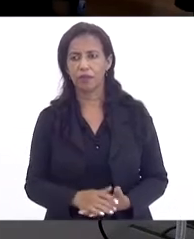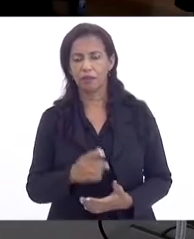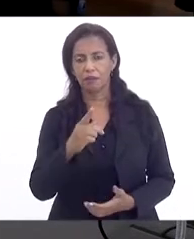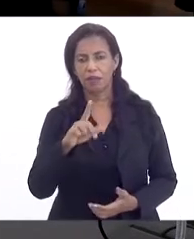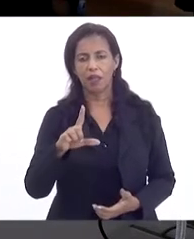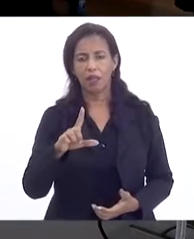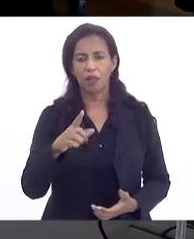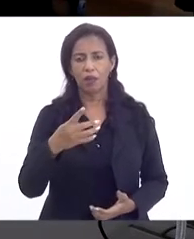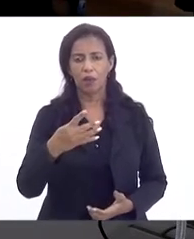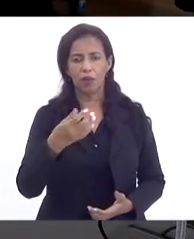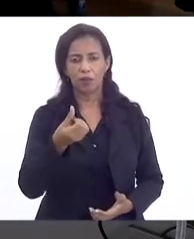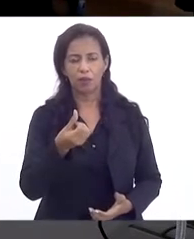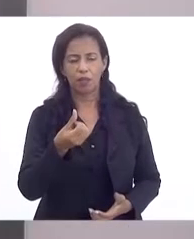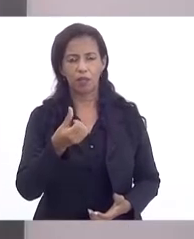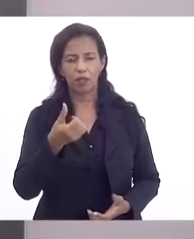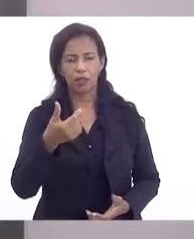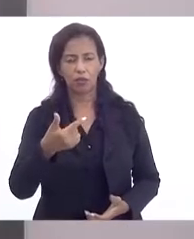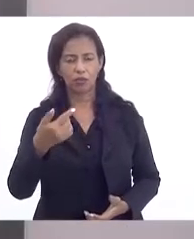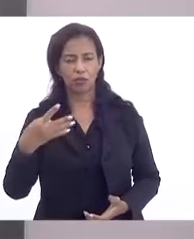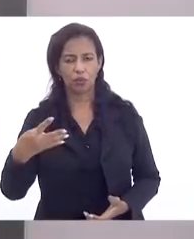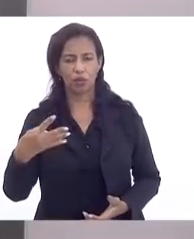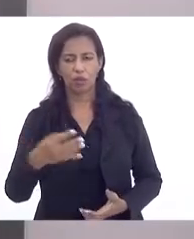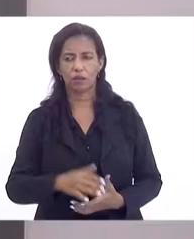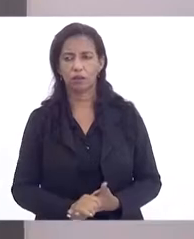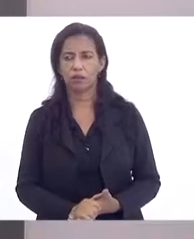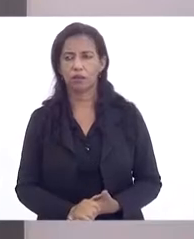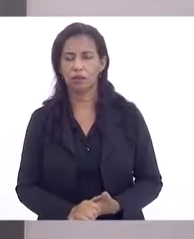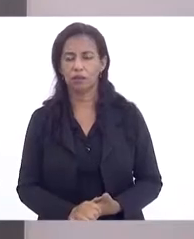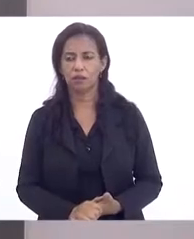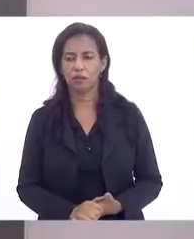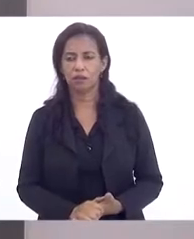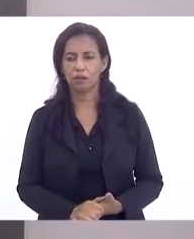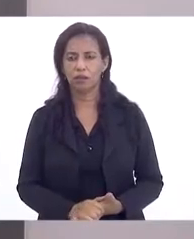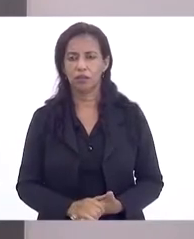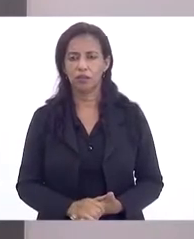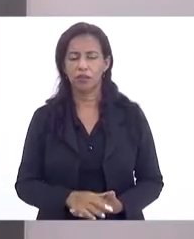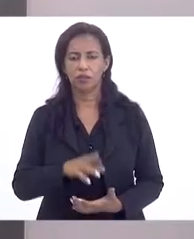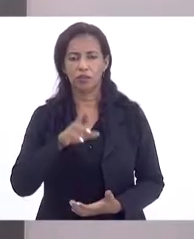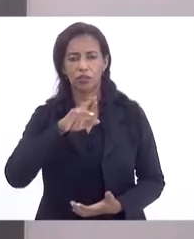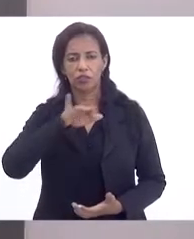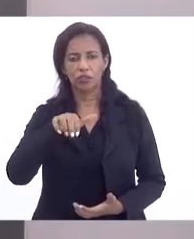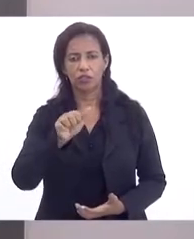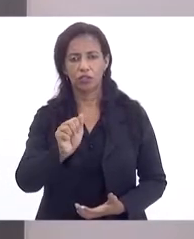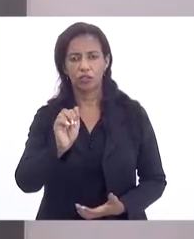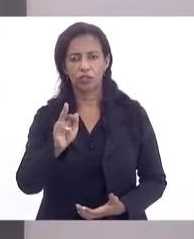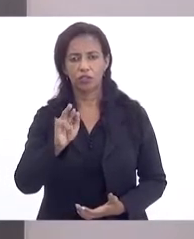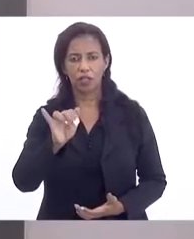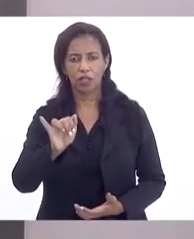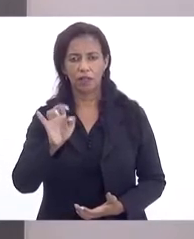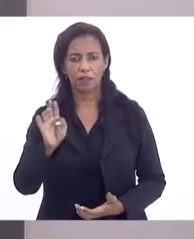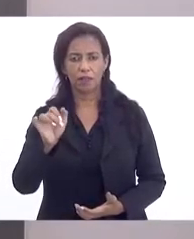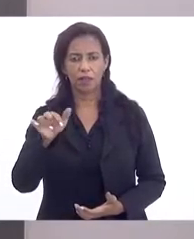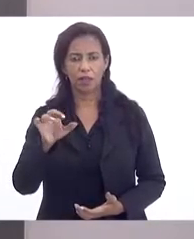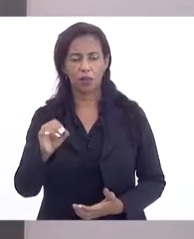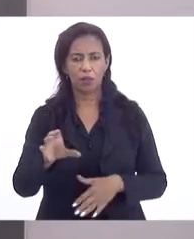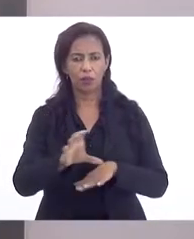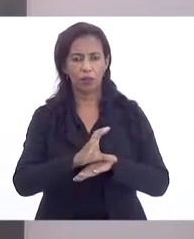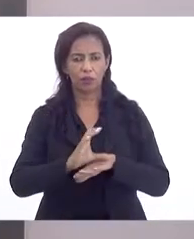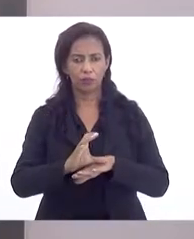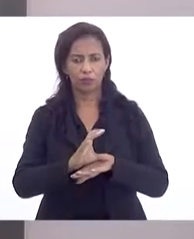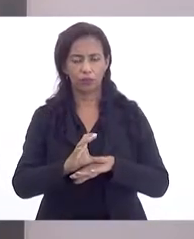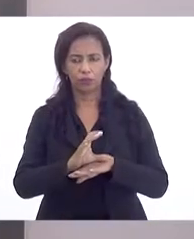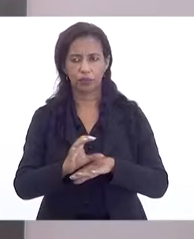de lei 4624-2021, autoria do deputado Jair Bittencourt, parecer pela juridicidade. Em